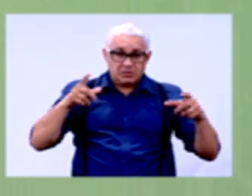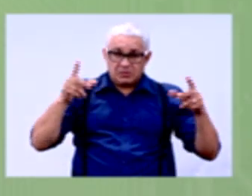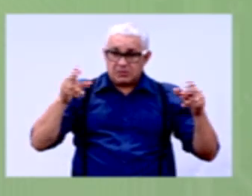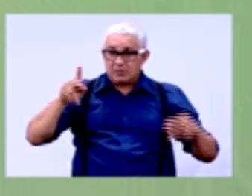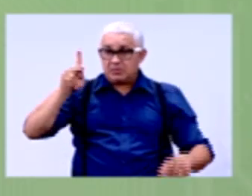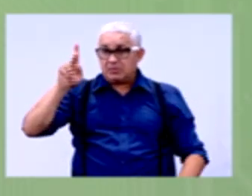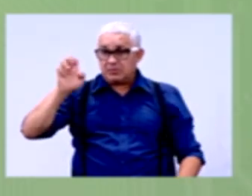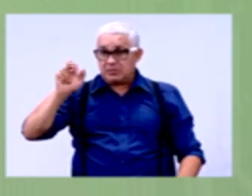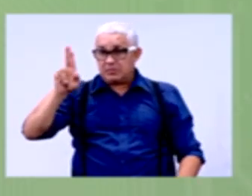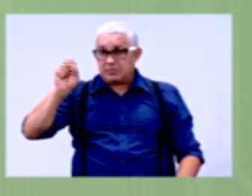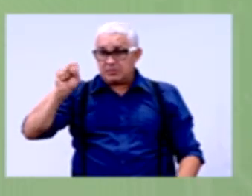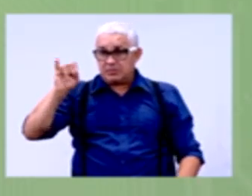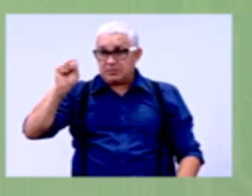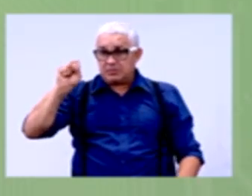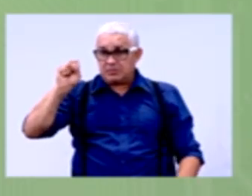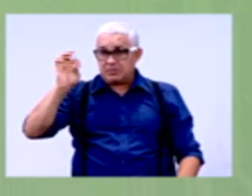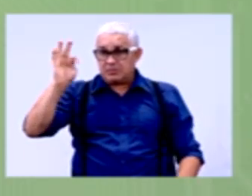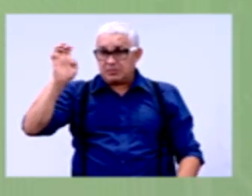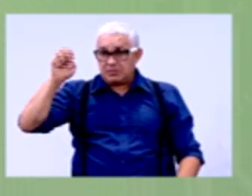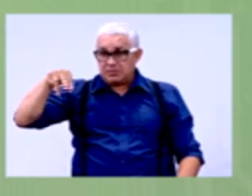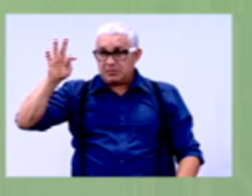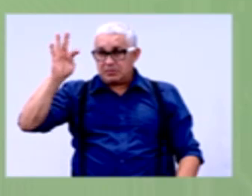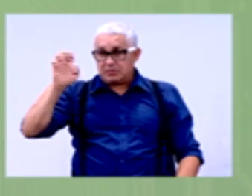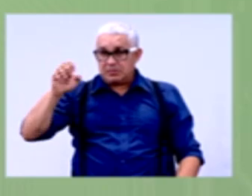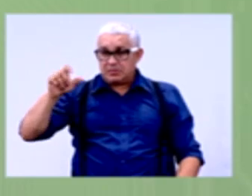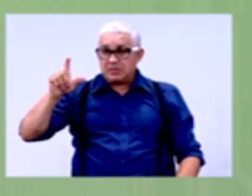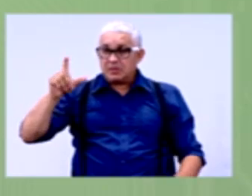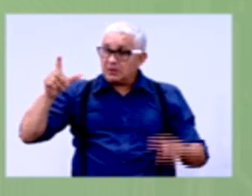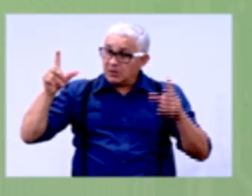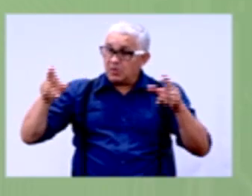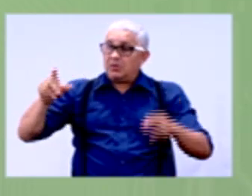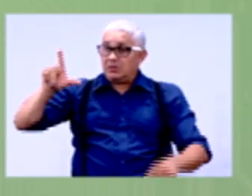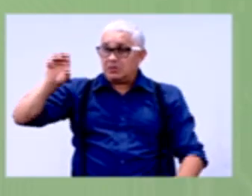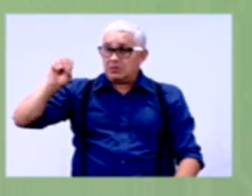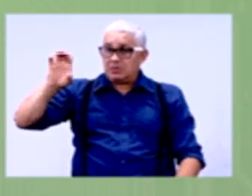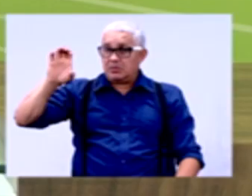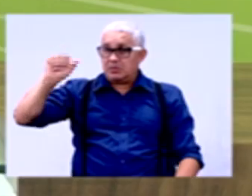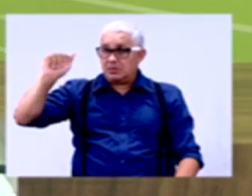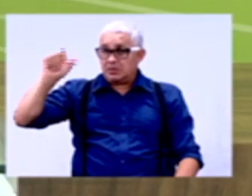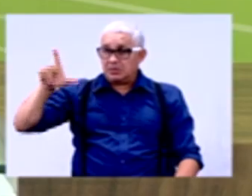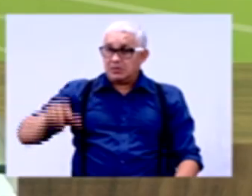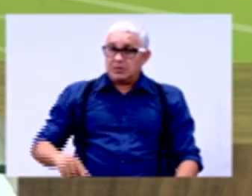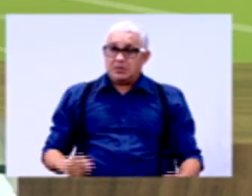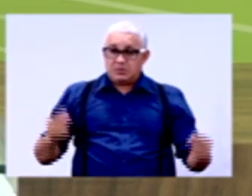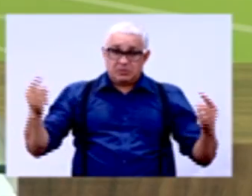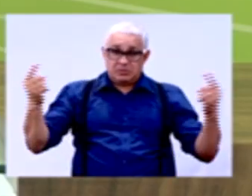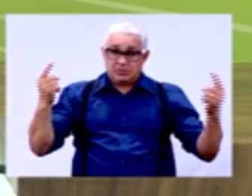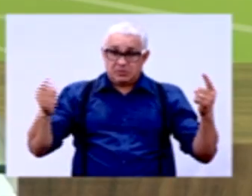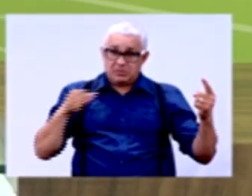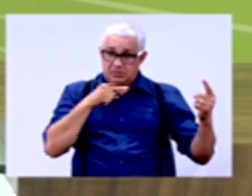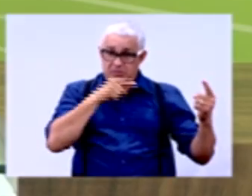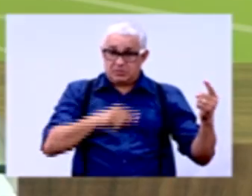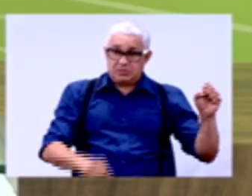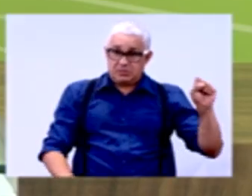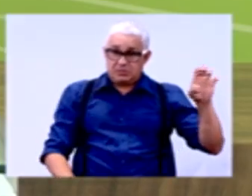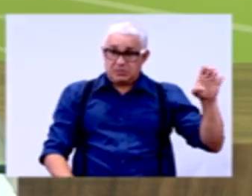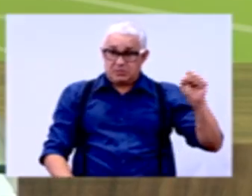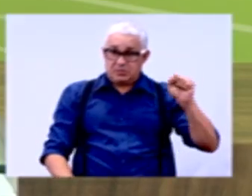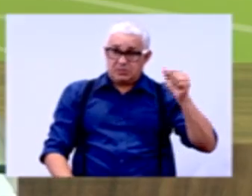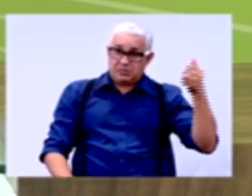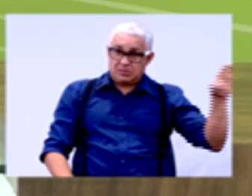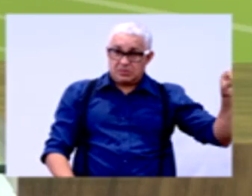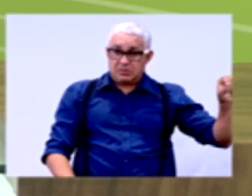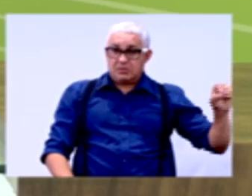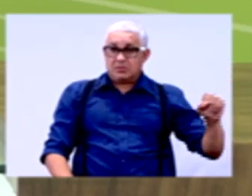Bom, pessoal, com relação a esses dois tipos, o de seção está associado